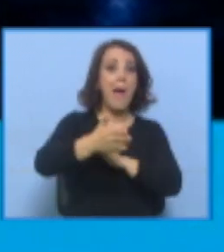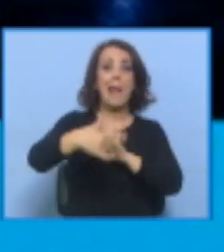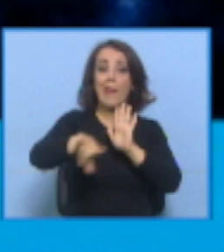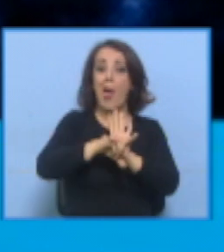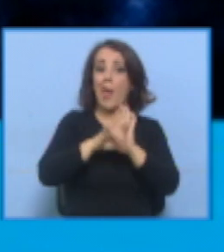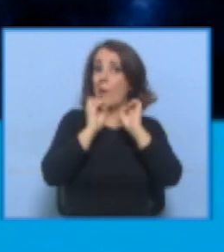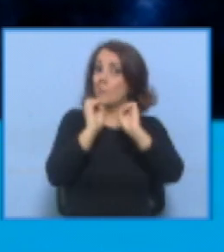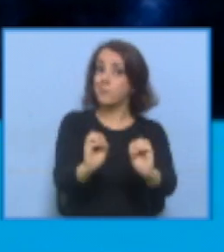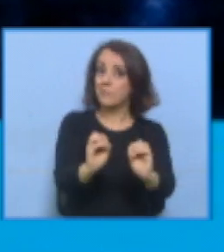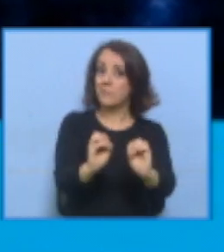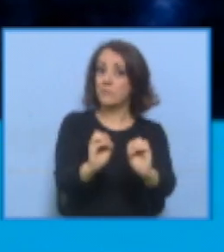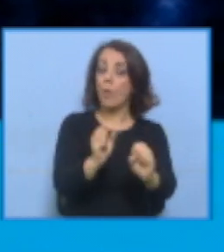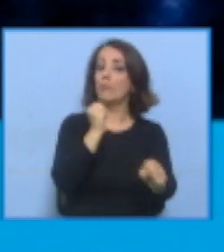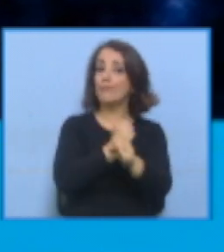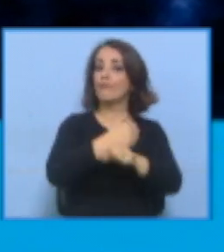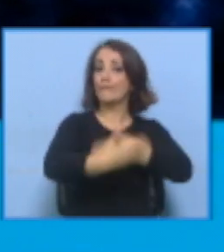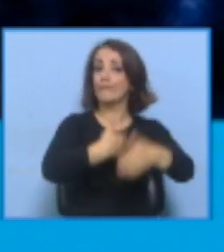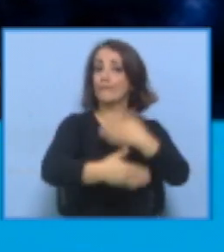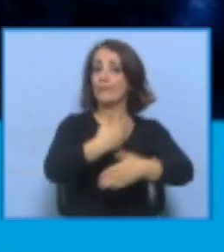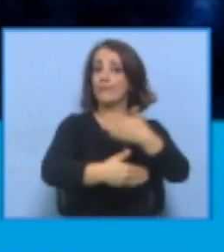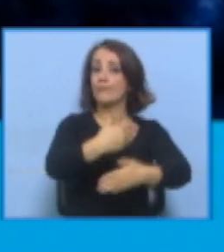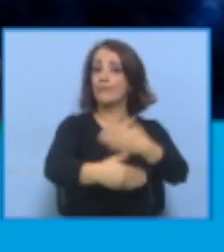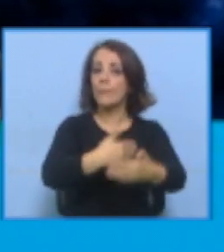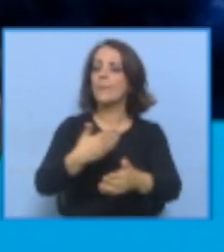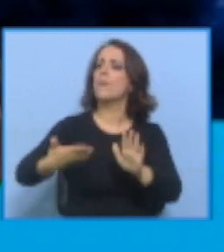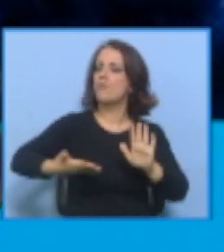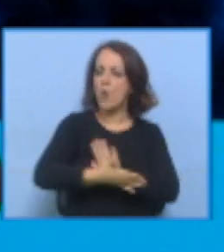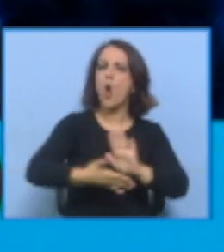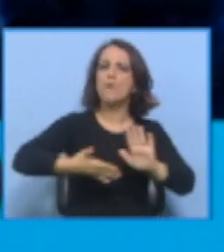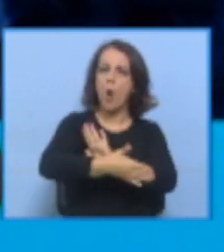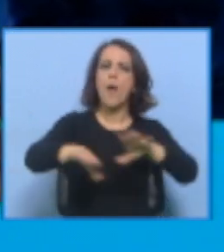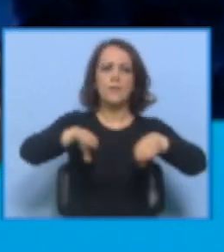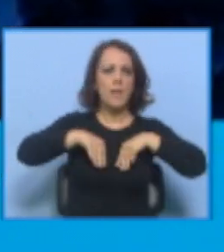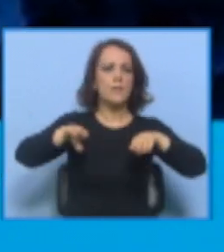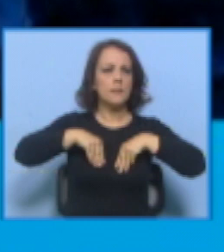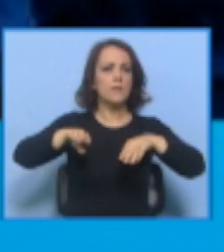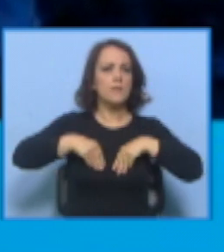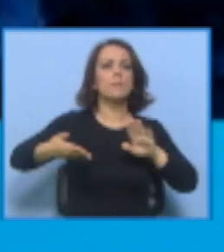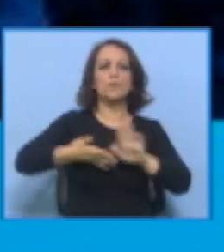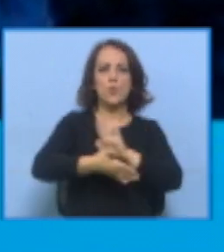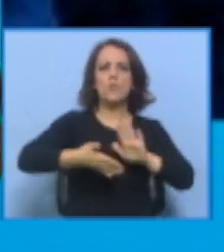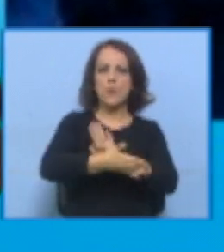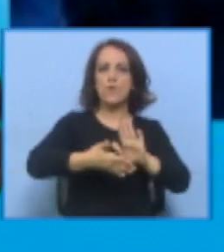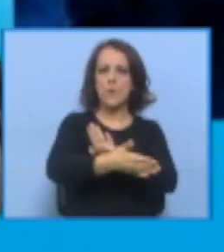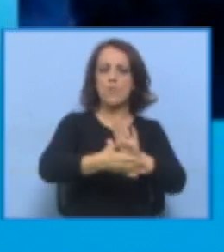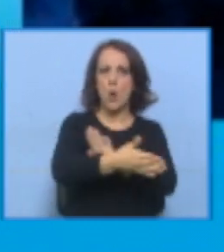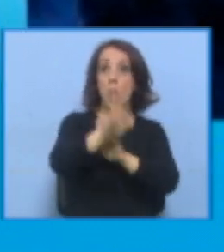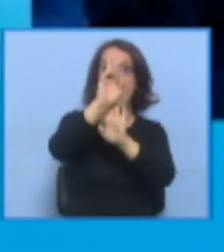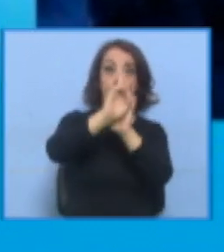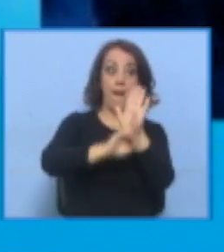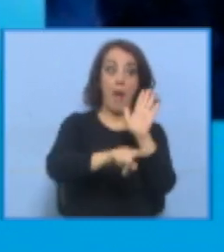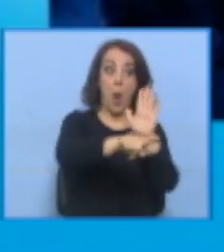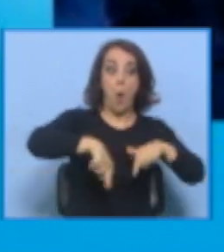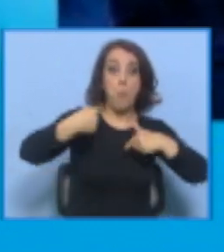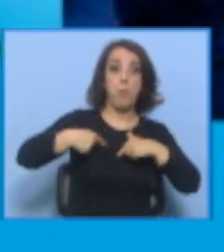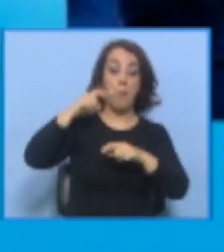E depois, o que tem acontecido é que vão admitindo, vão aceitando uma ou outra norma que eles próprios